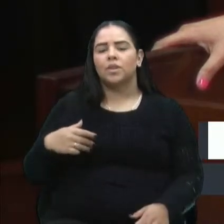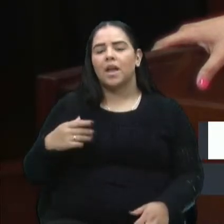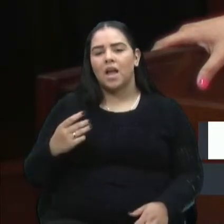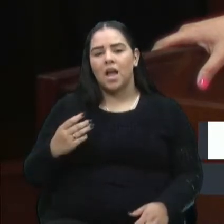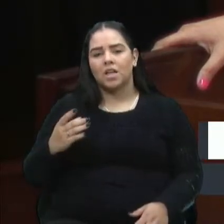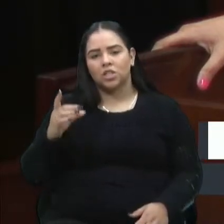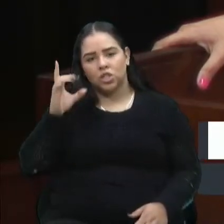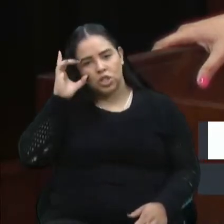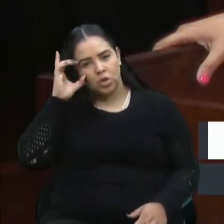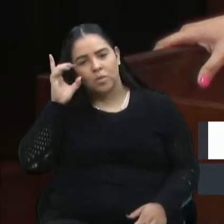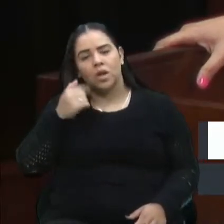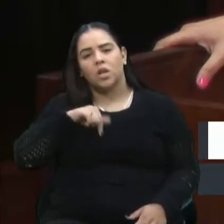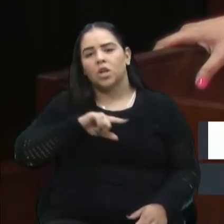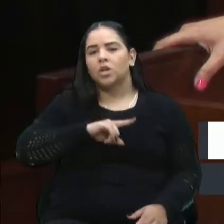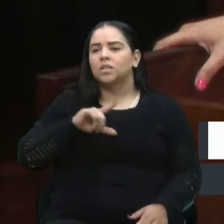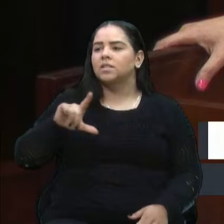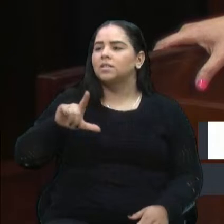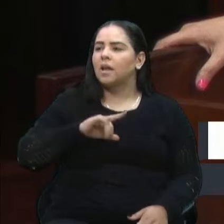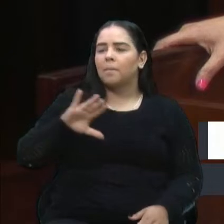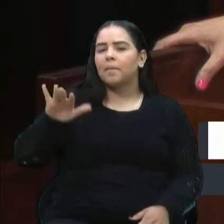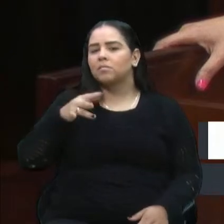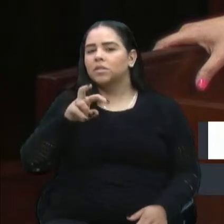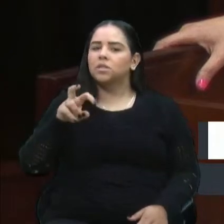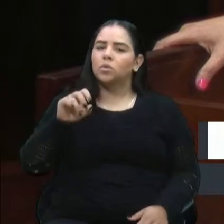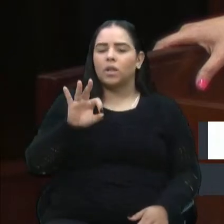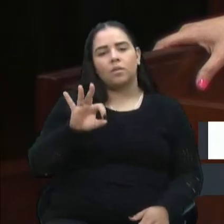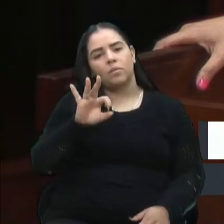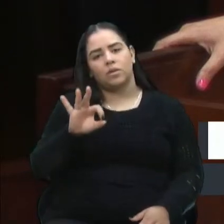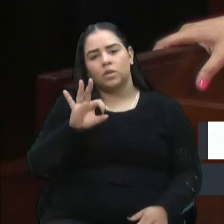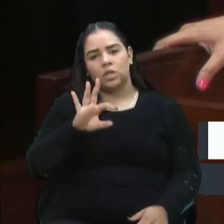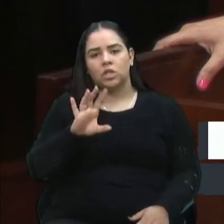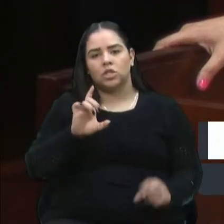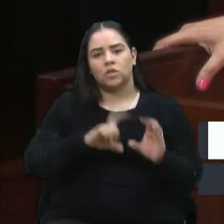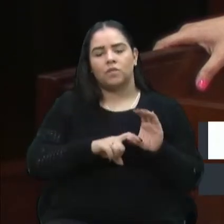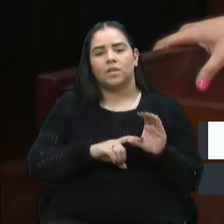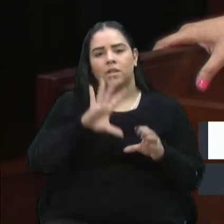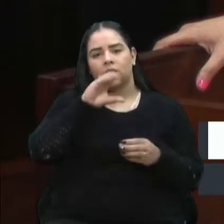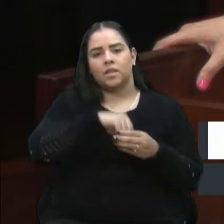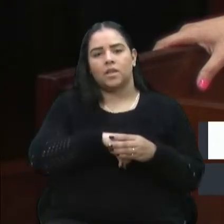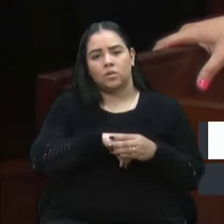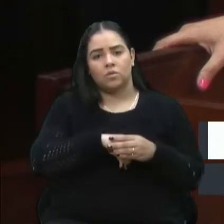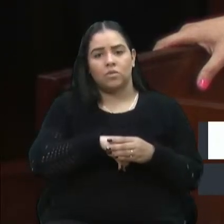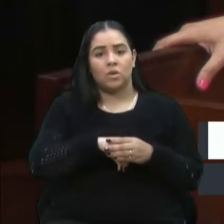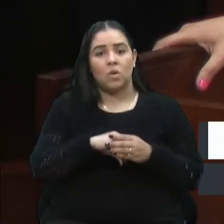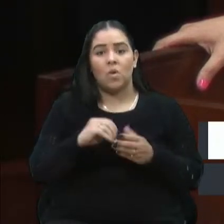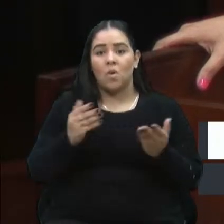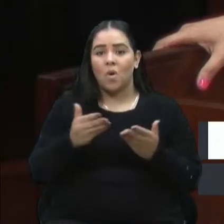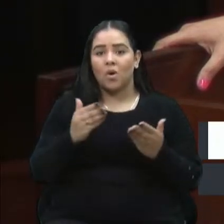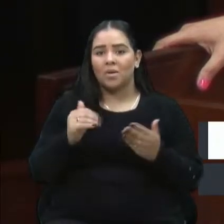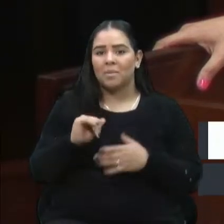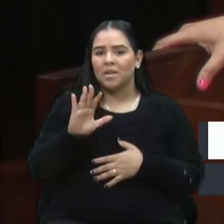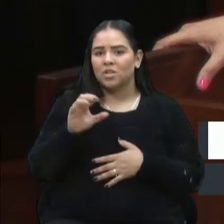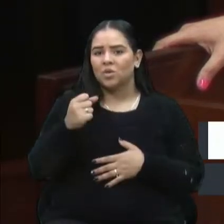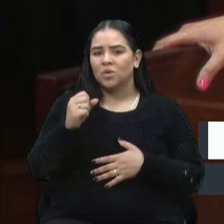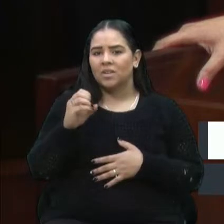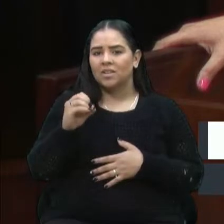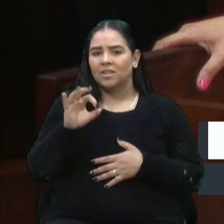então, em torno de 50% a dívida interna bruta. Hoje, passou de 80%.